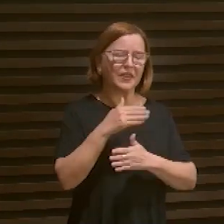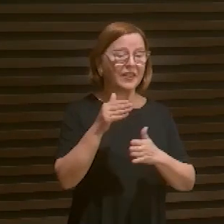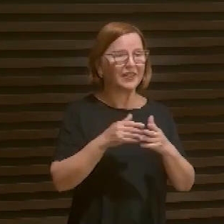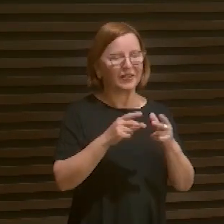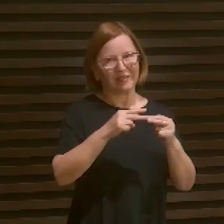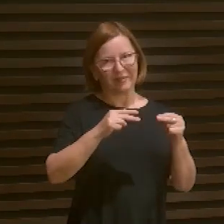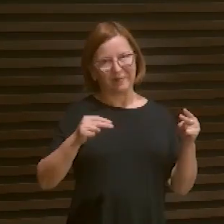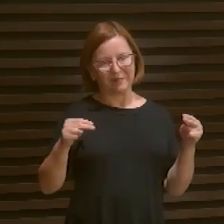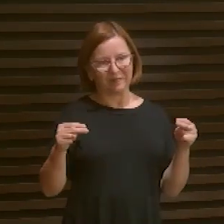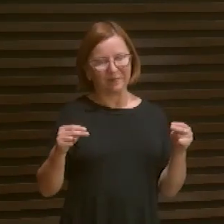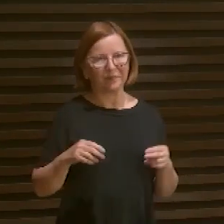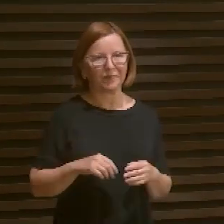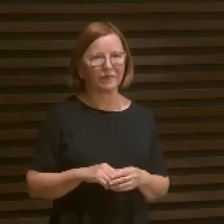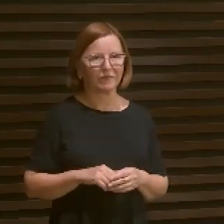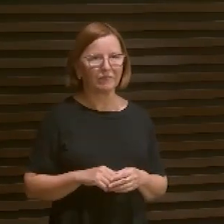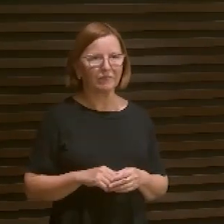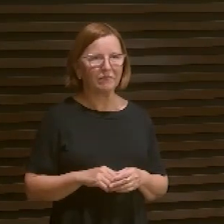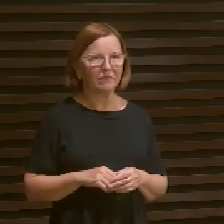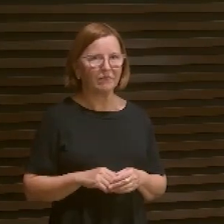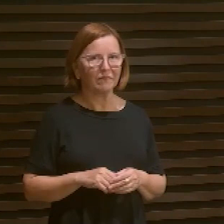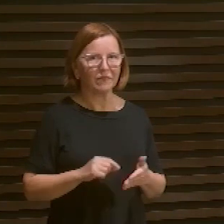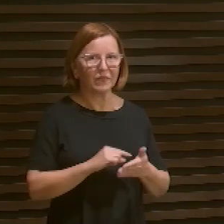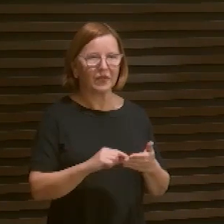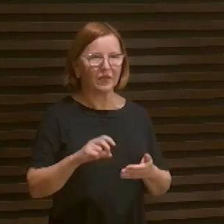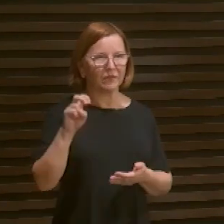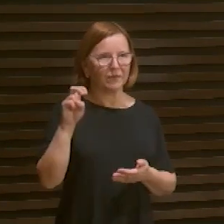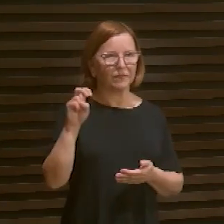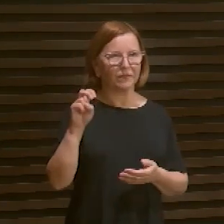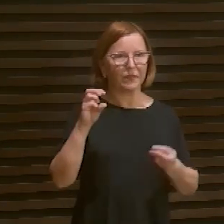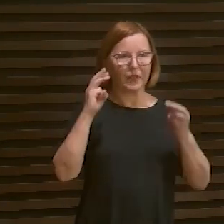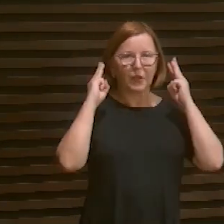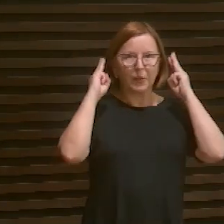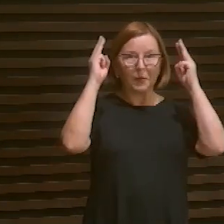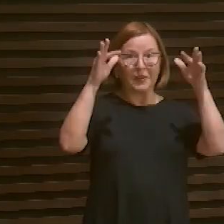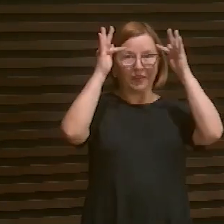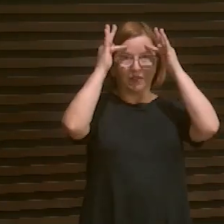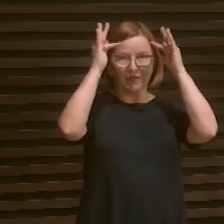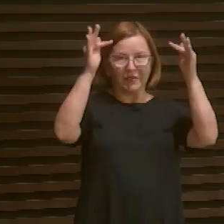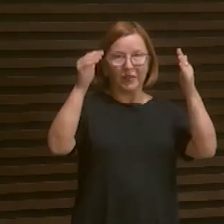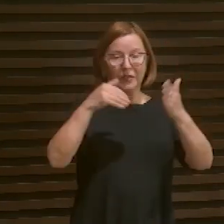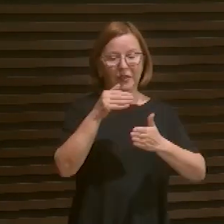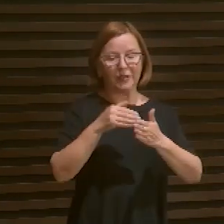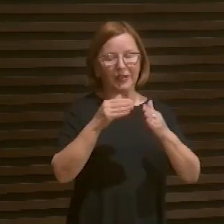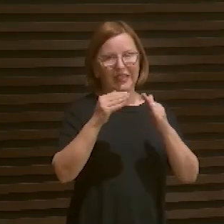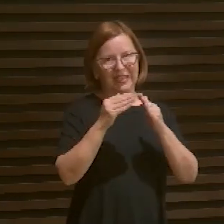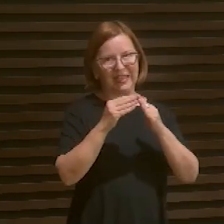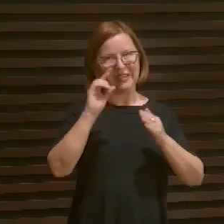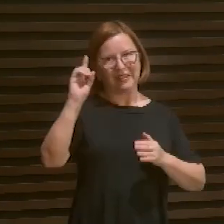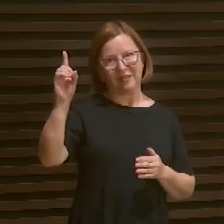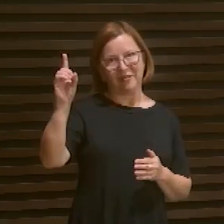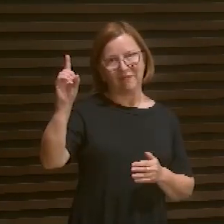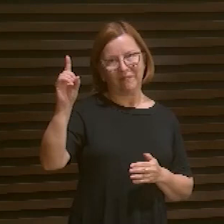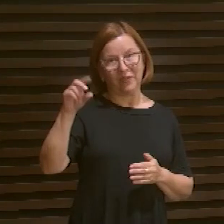coisas. Vamos para o versículo 5. Moisés era fiel em toda a casa de Deus.